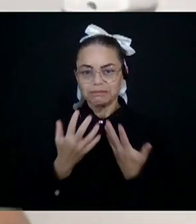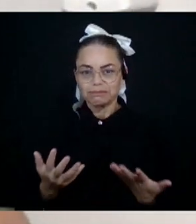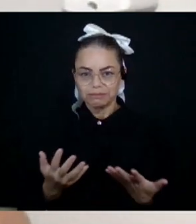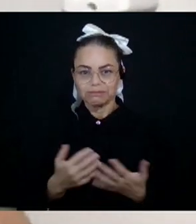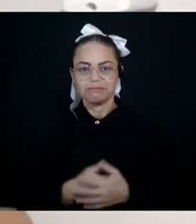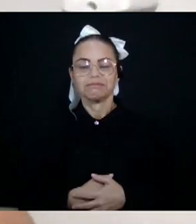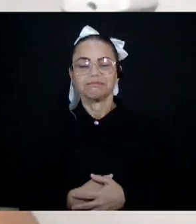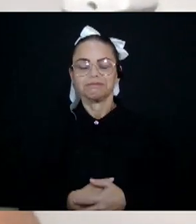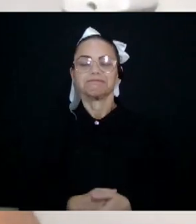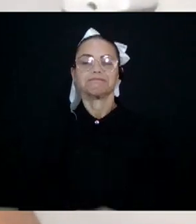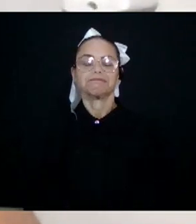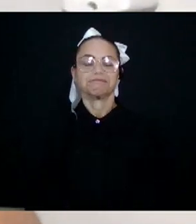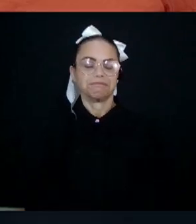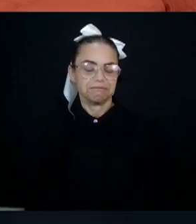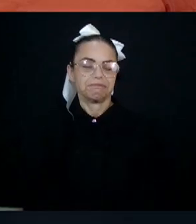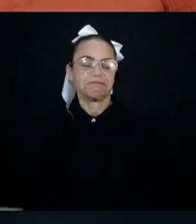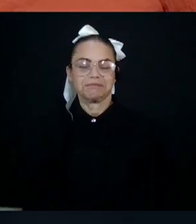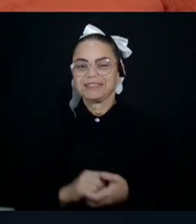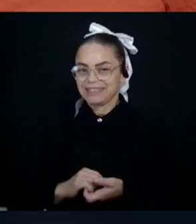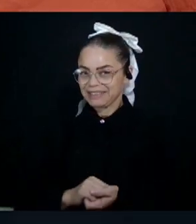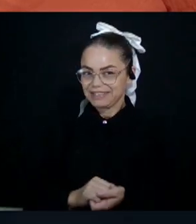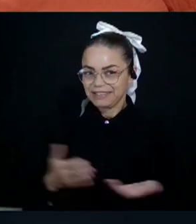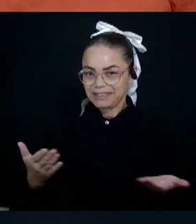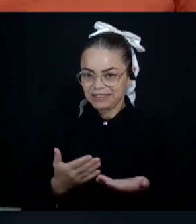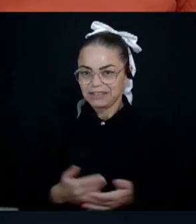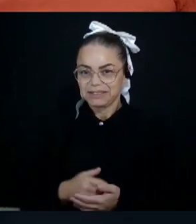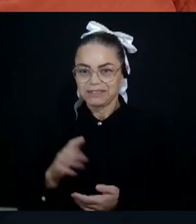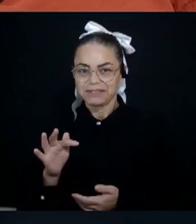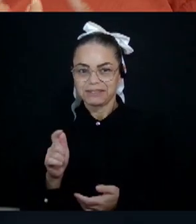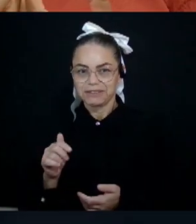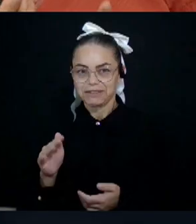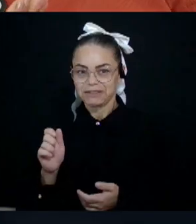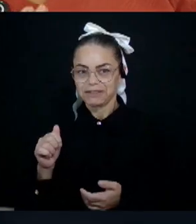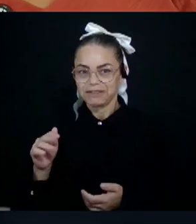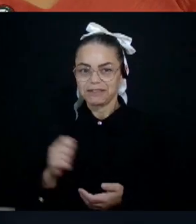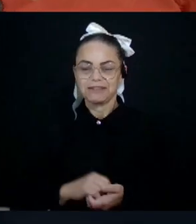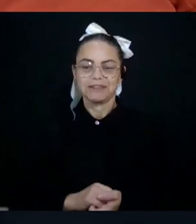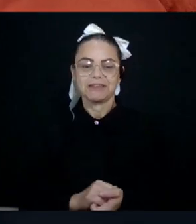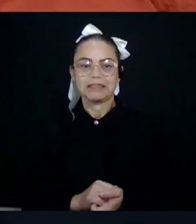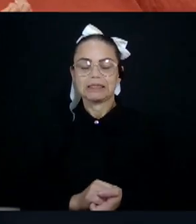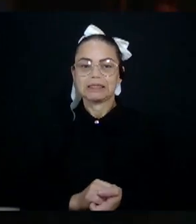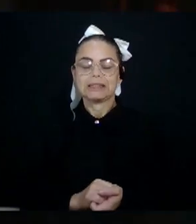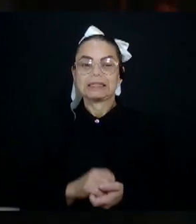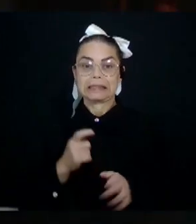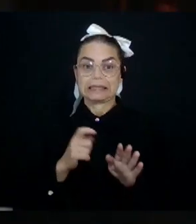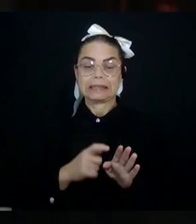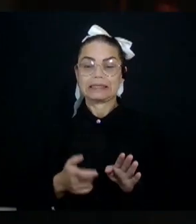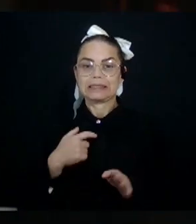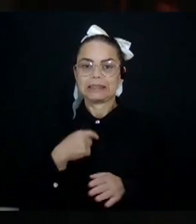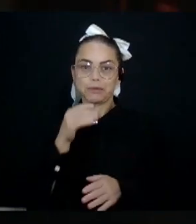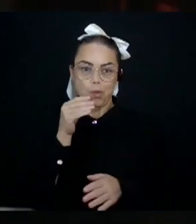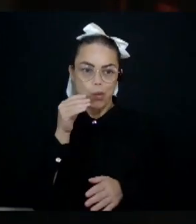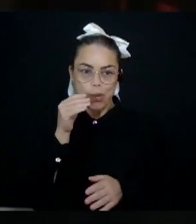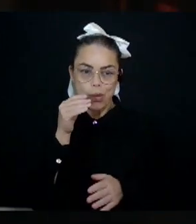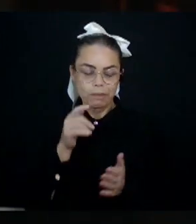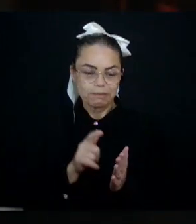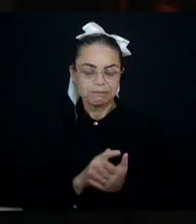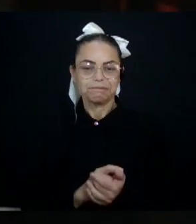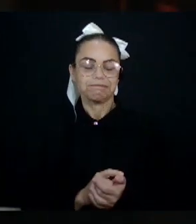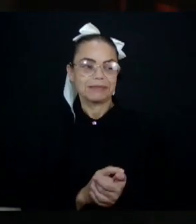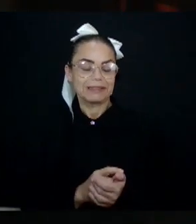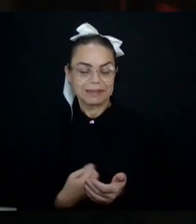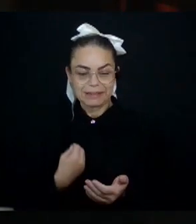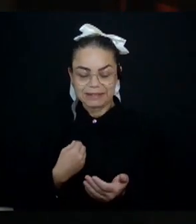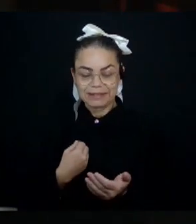né? É isso mesmo. Agora, Fabiana, vamos lá. Esse anonimato, né, dessa folha em branco que a gente muito